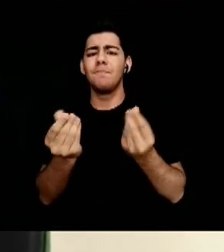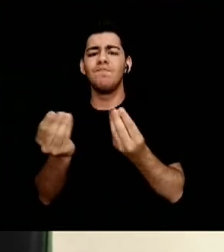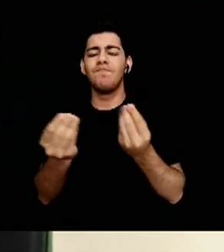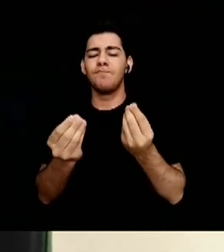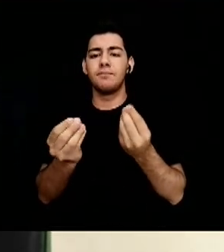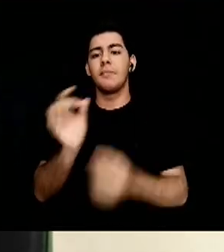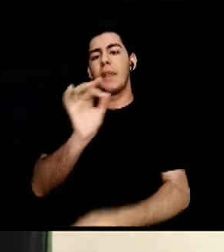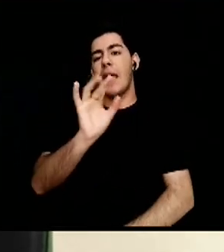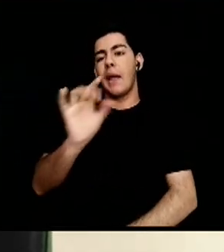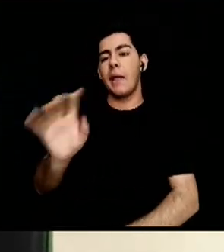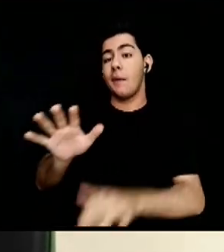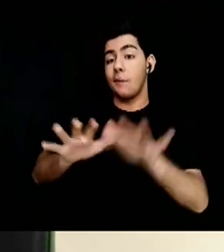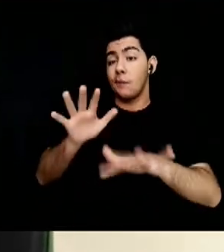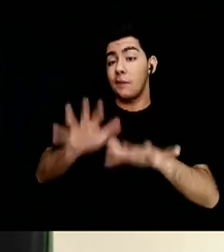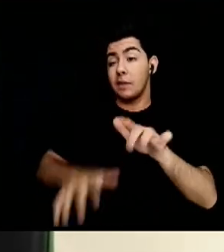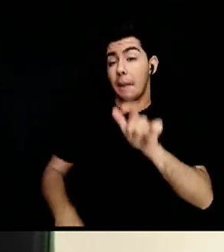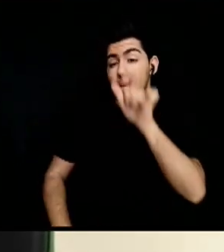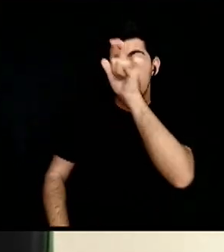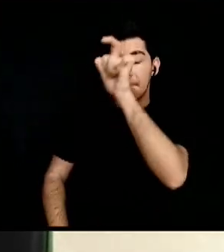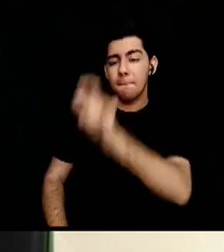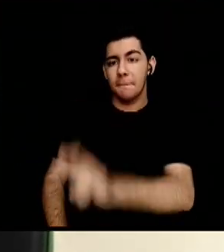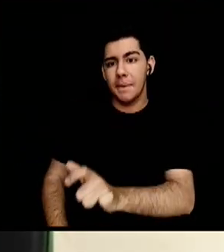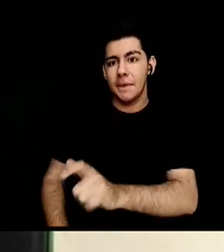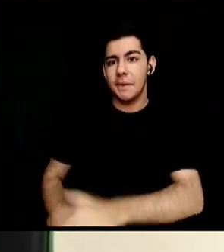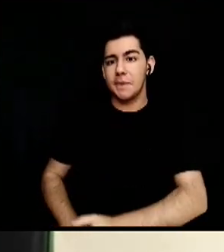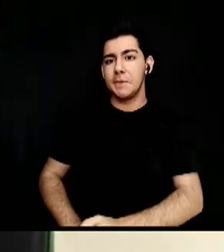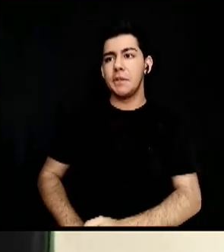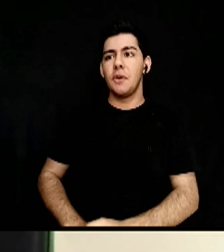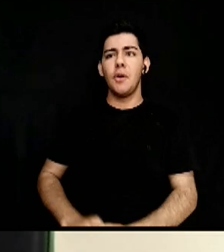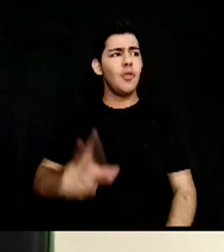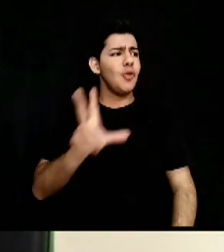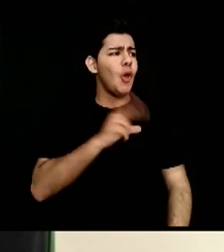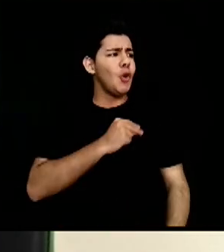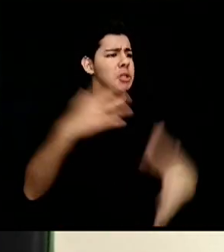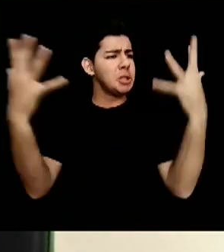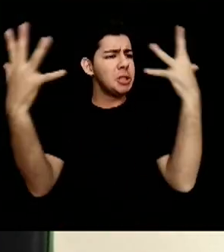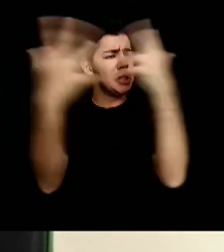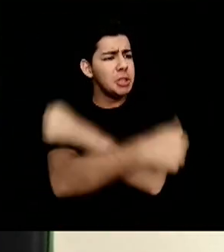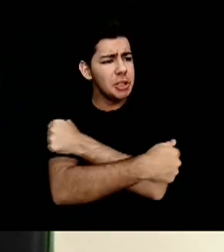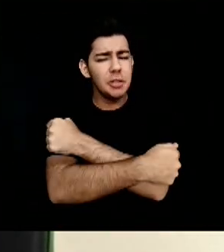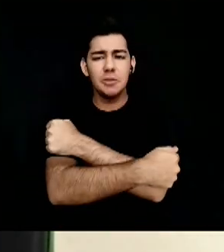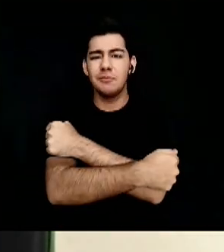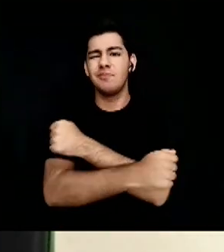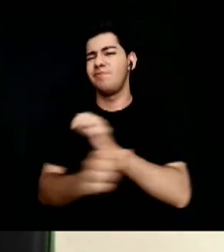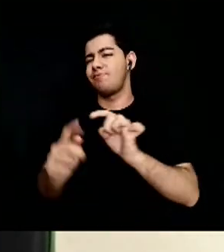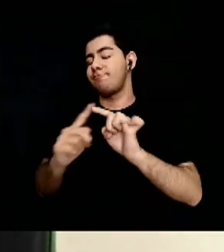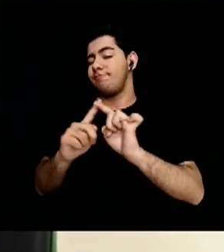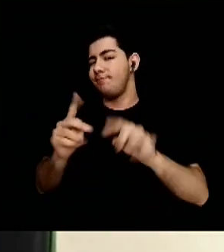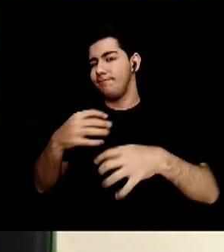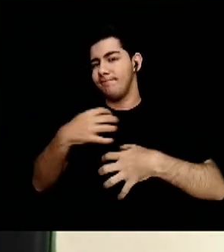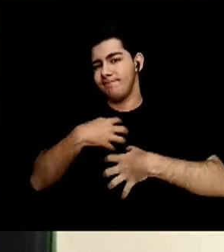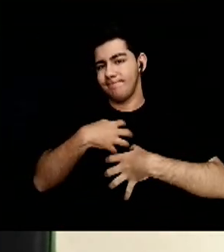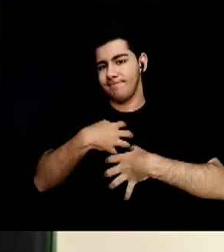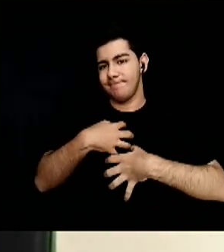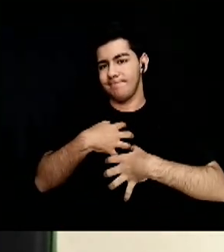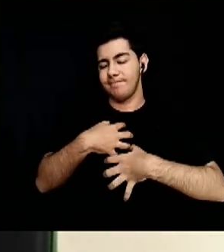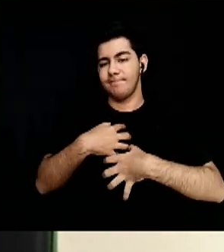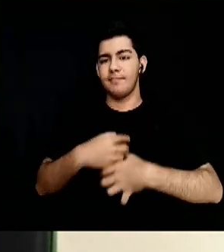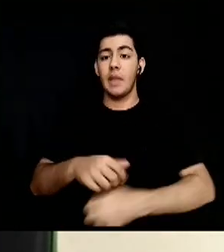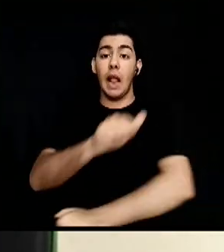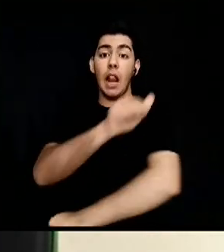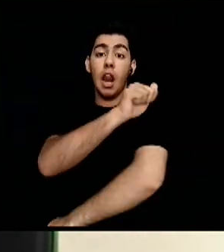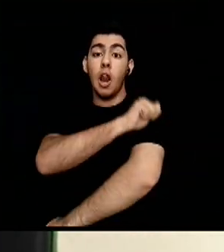primeira a vender, né? A primeira a vender, aquela coisa. A maioria das minhas alunas vem